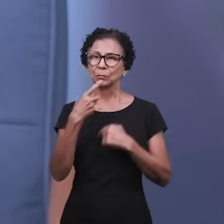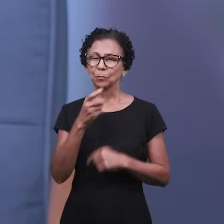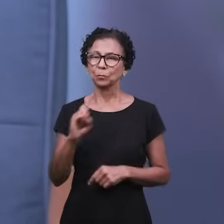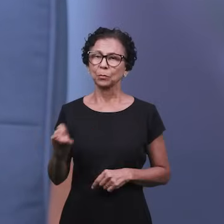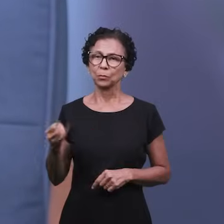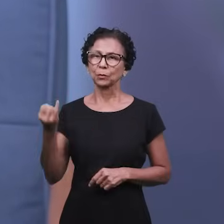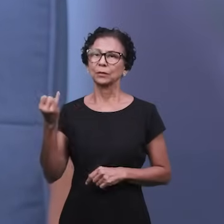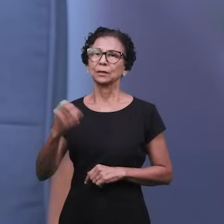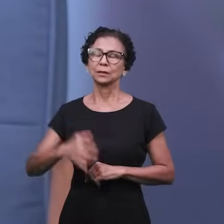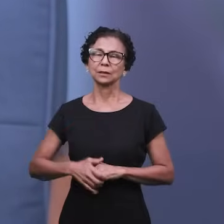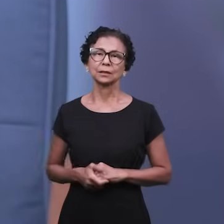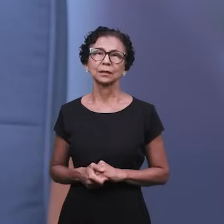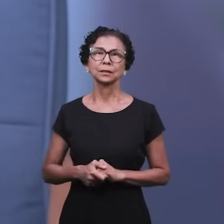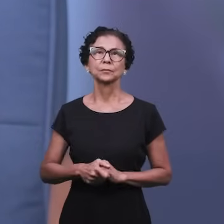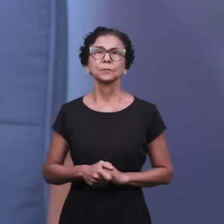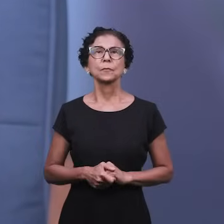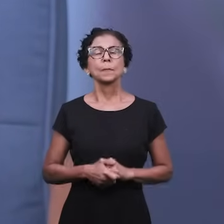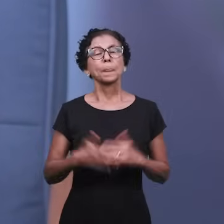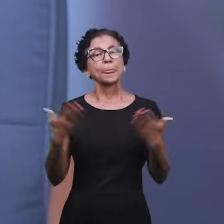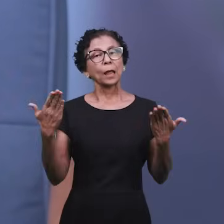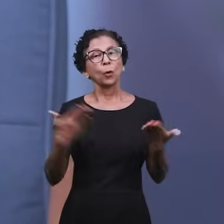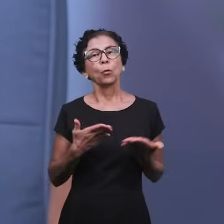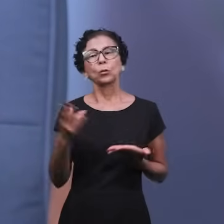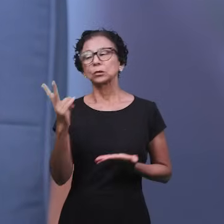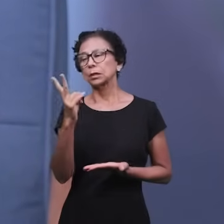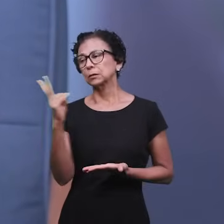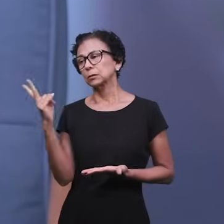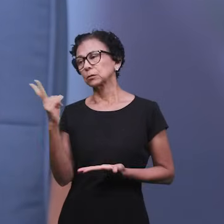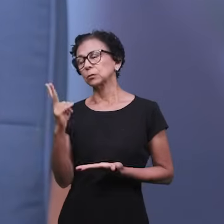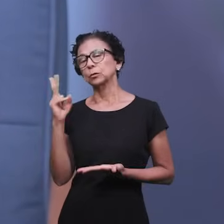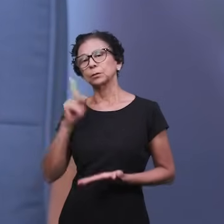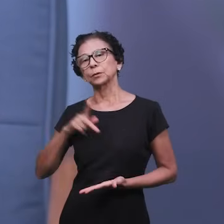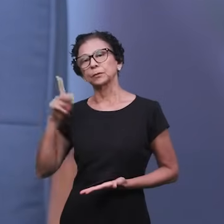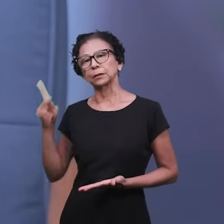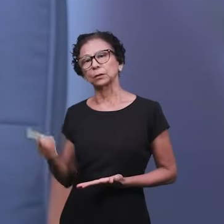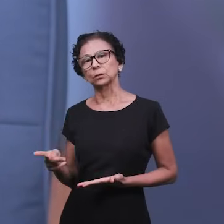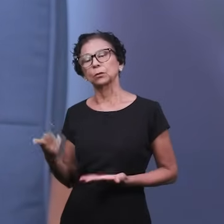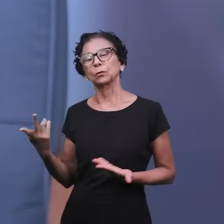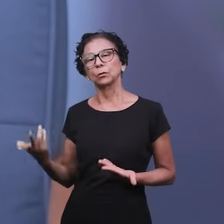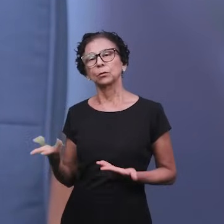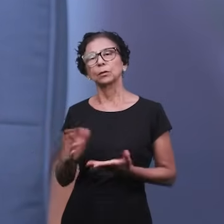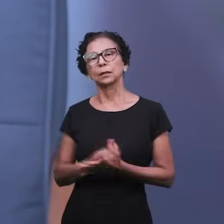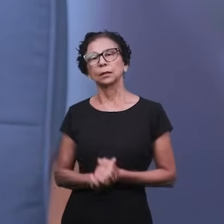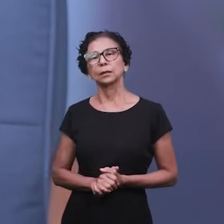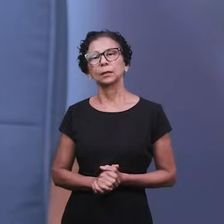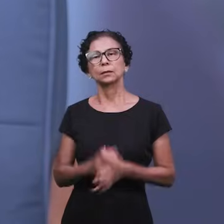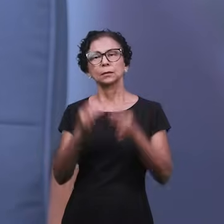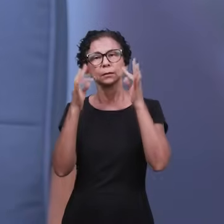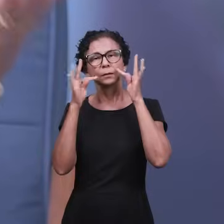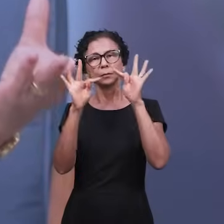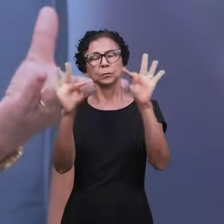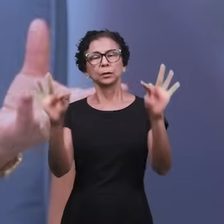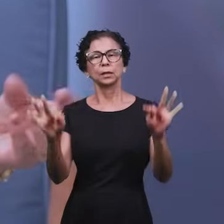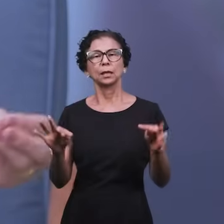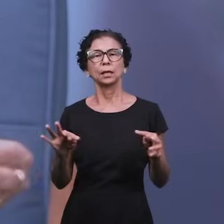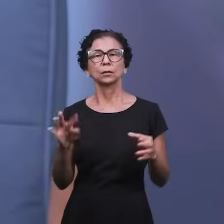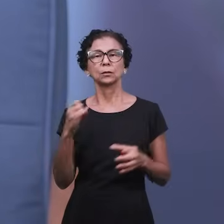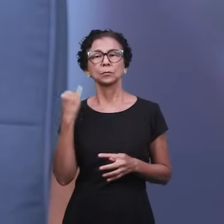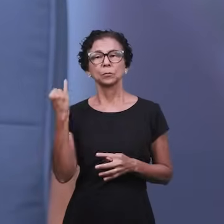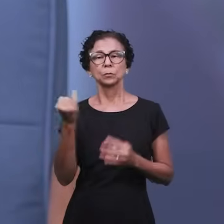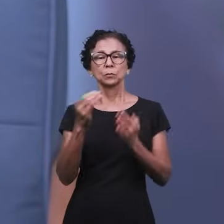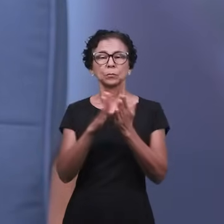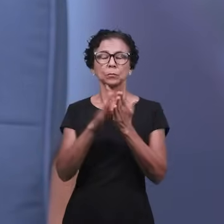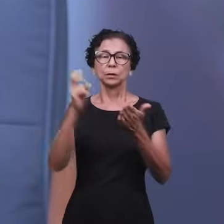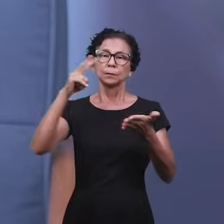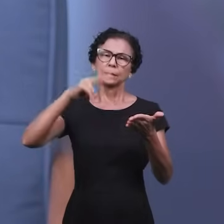das meninas conosco, né, da palavra do Senhor, da importância da Bíblia, seja na aula da EBD,